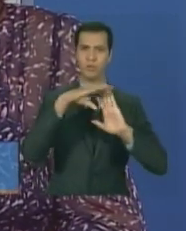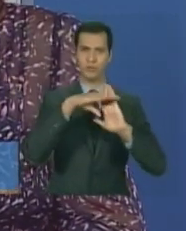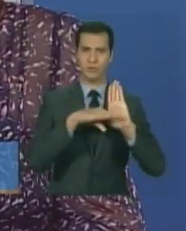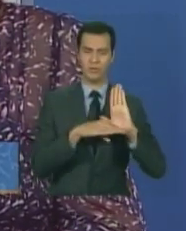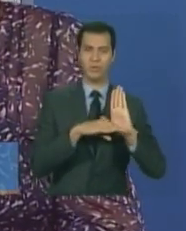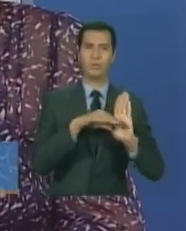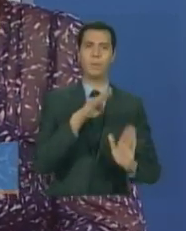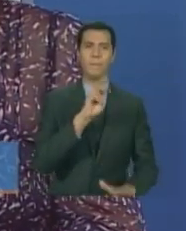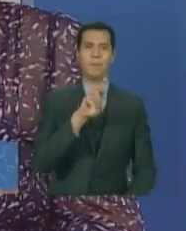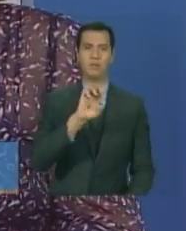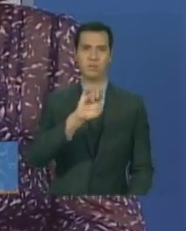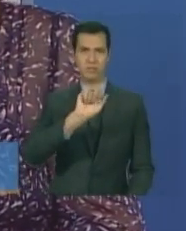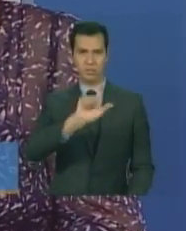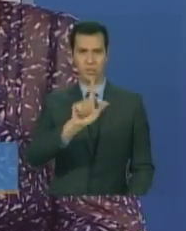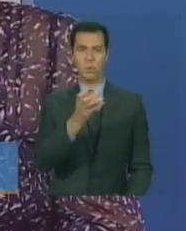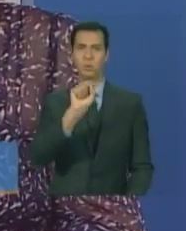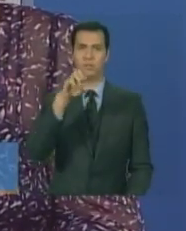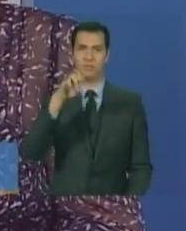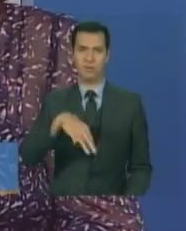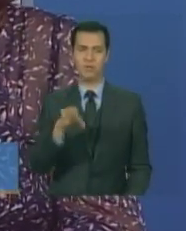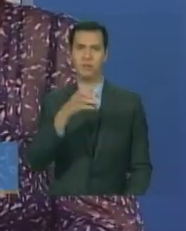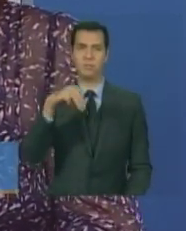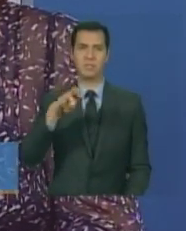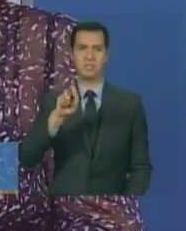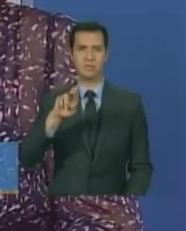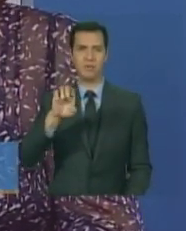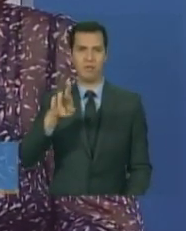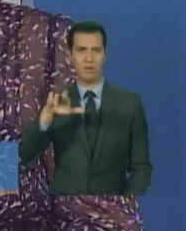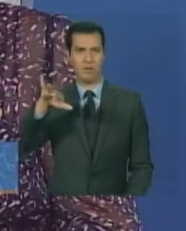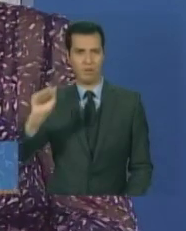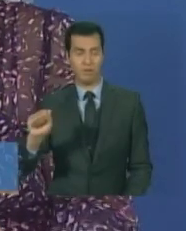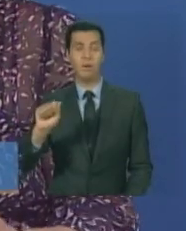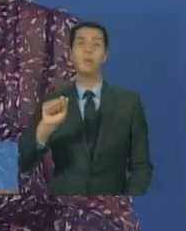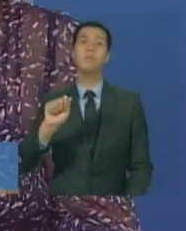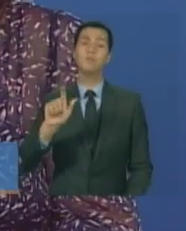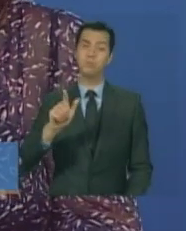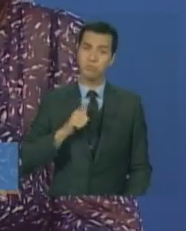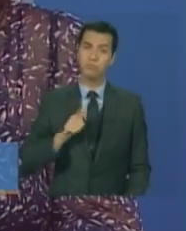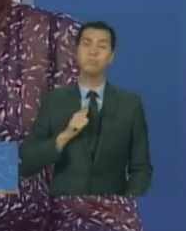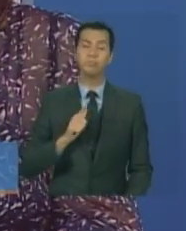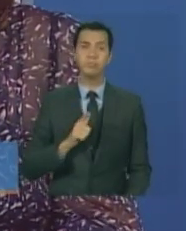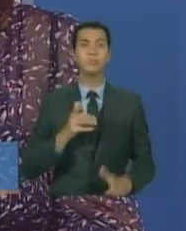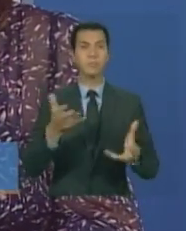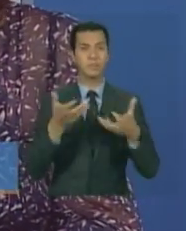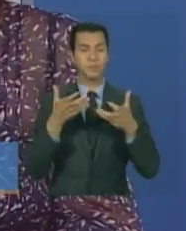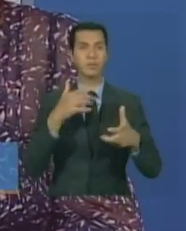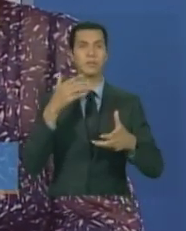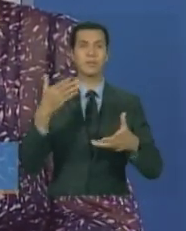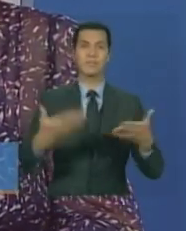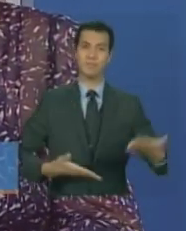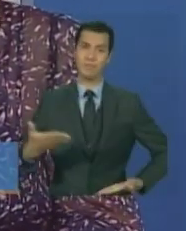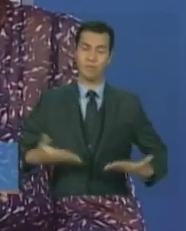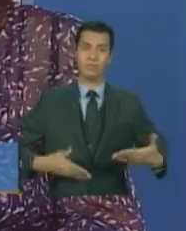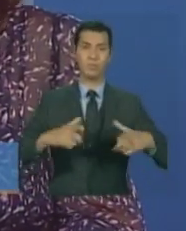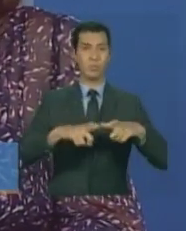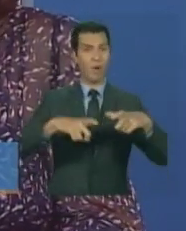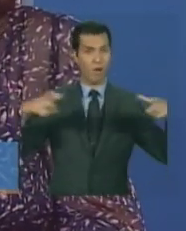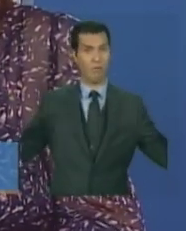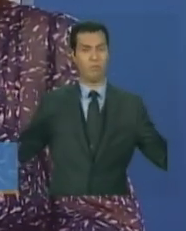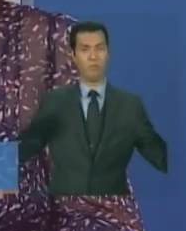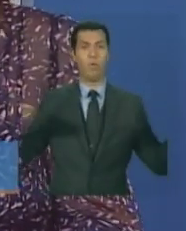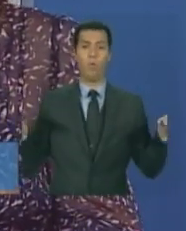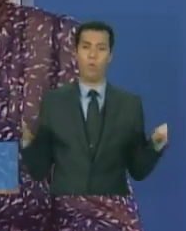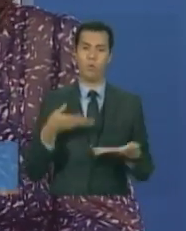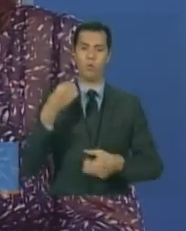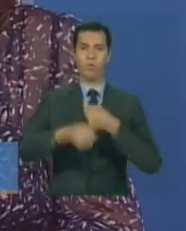Social, envolve principalmente expansão de serviços, né? Então, nós estamos expandindo este ano a proteção social